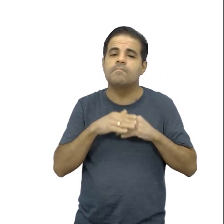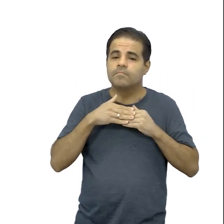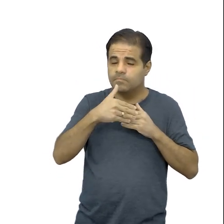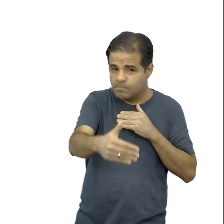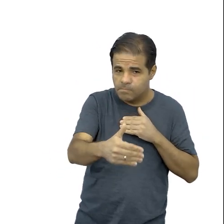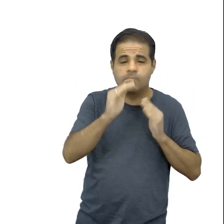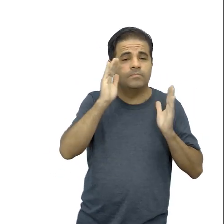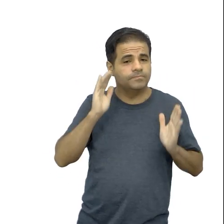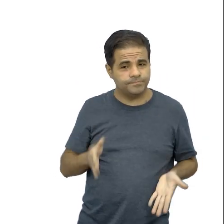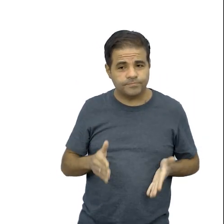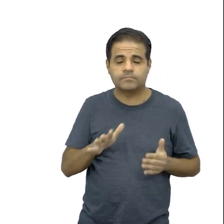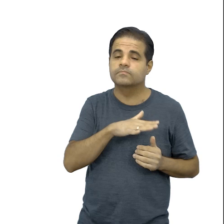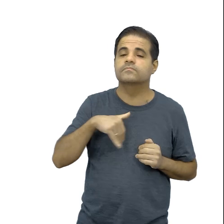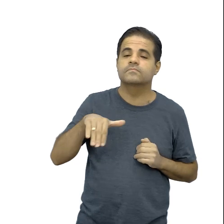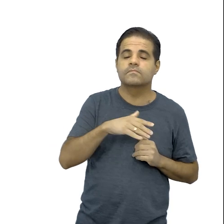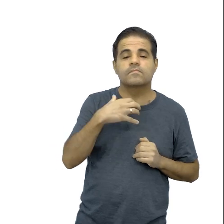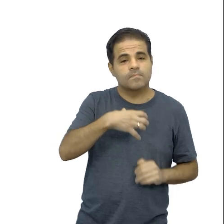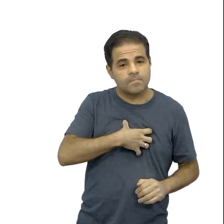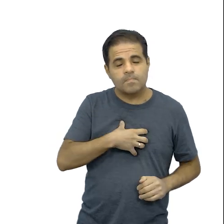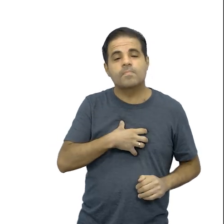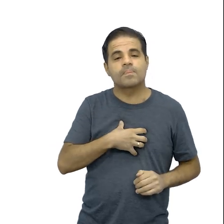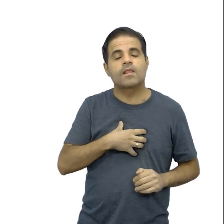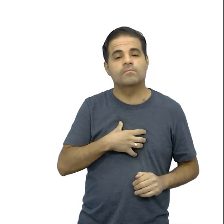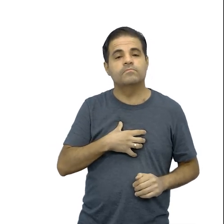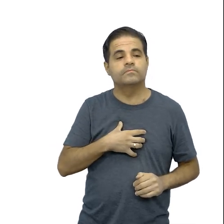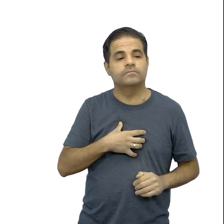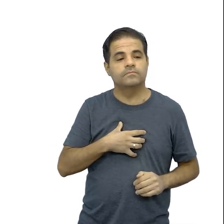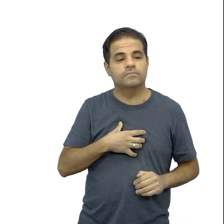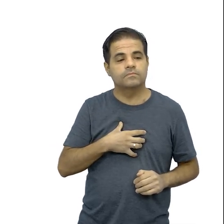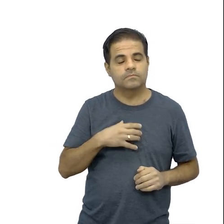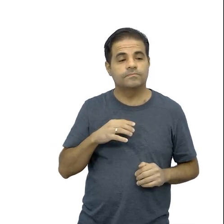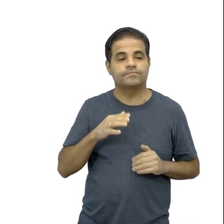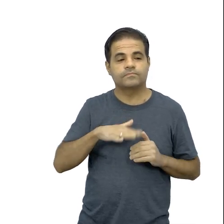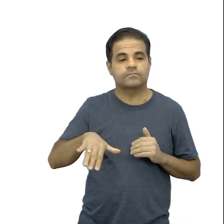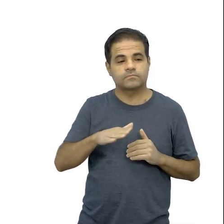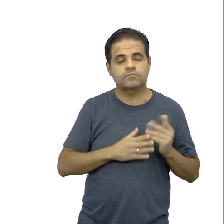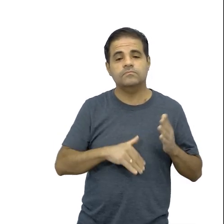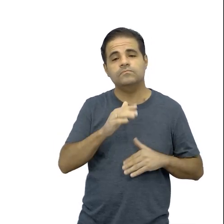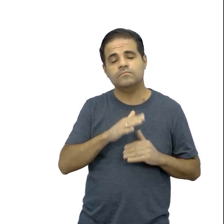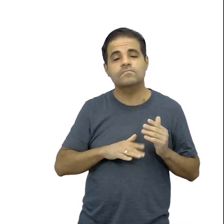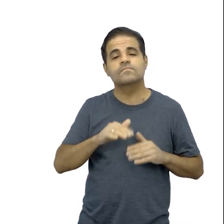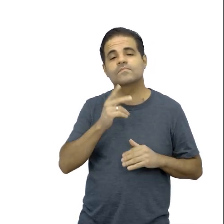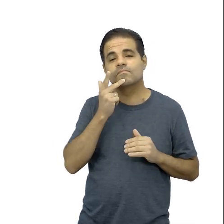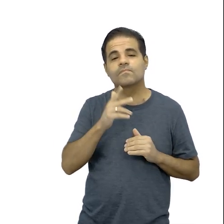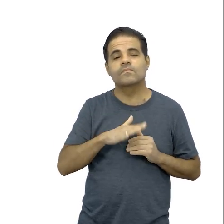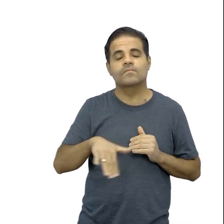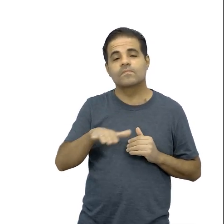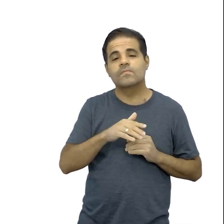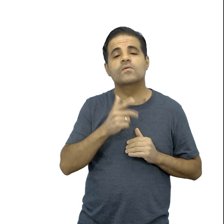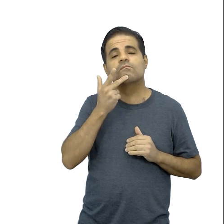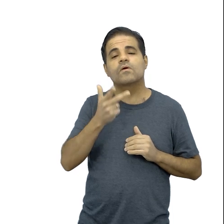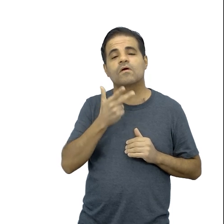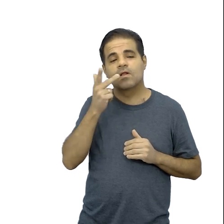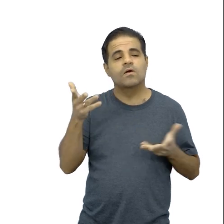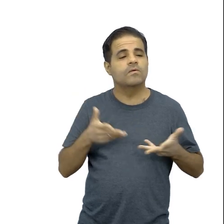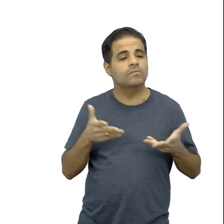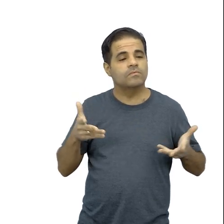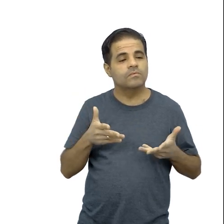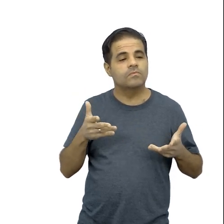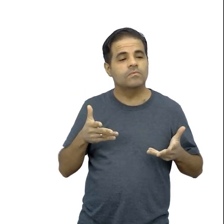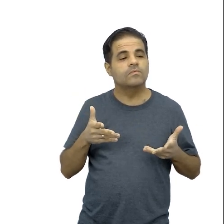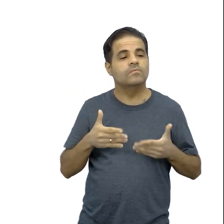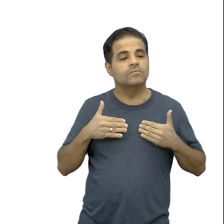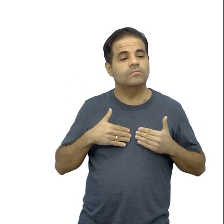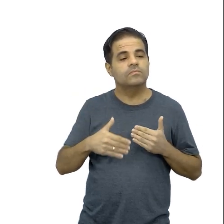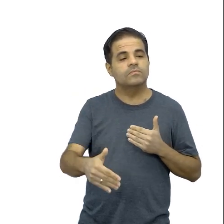que essa, de alguma maneira, é a tônica aí da nossa fala de hoje, né? Então,